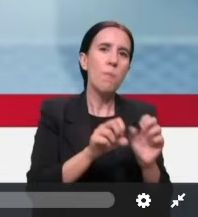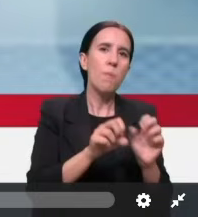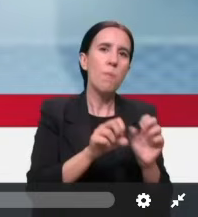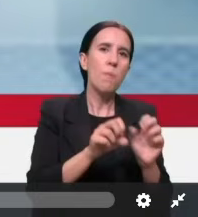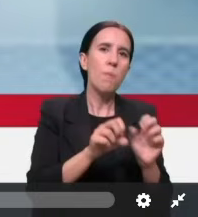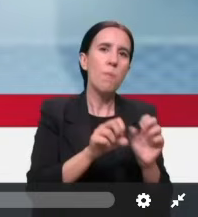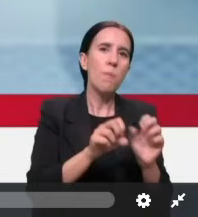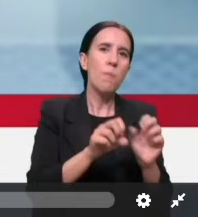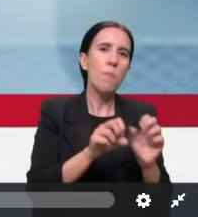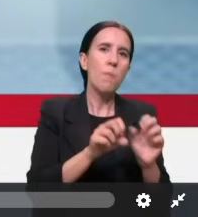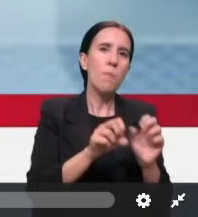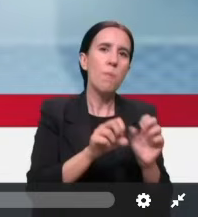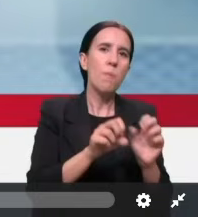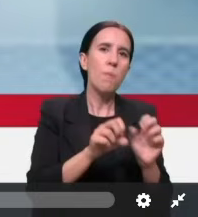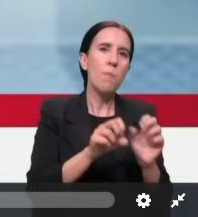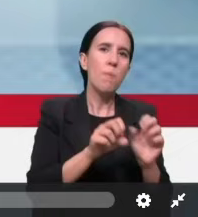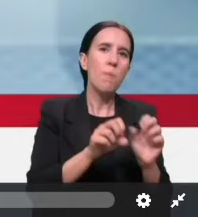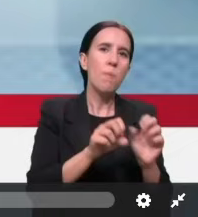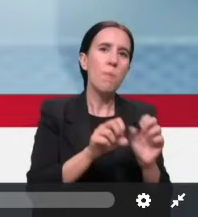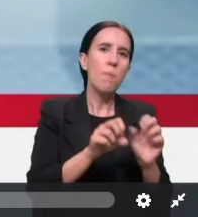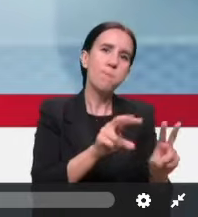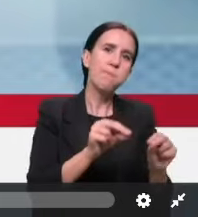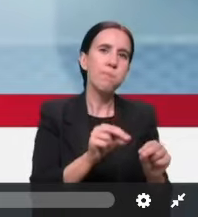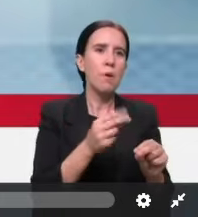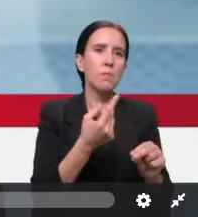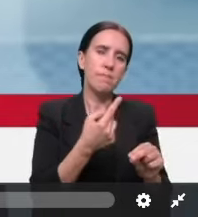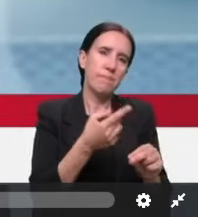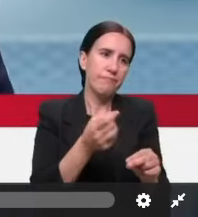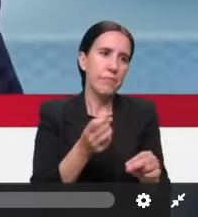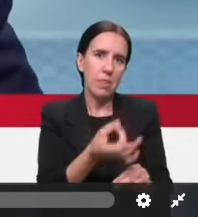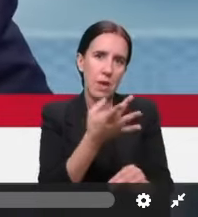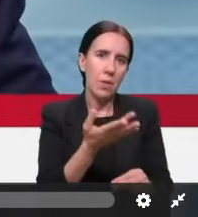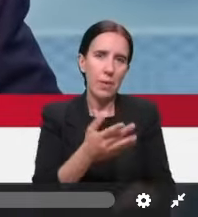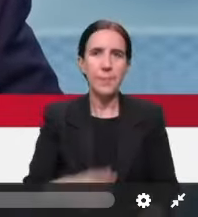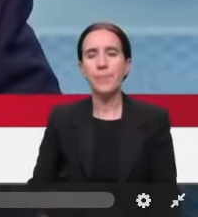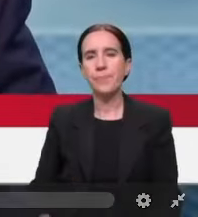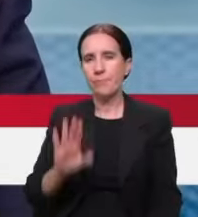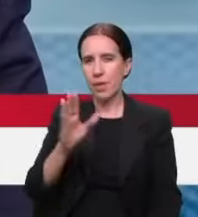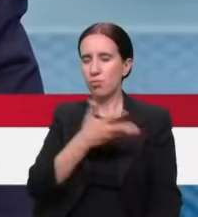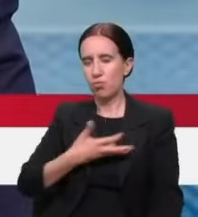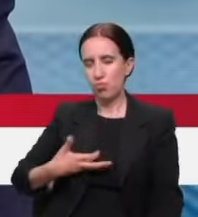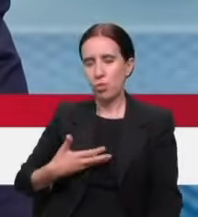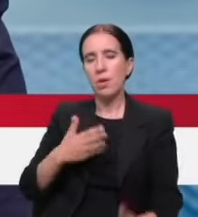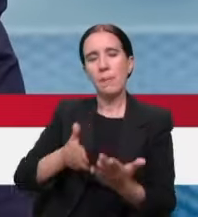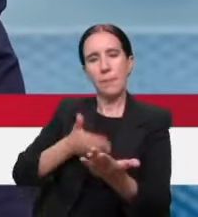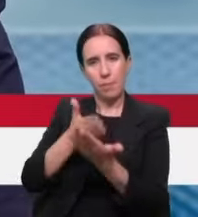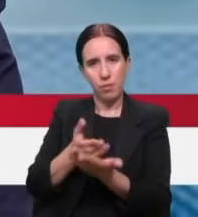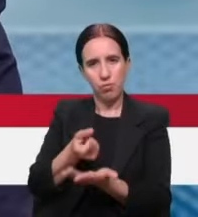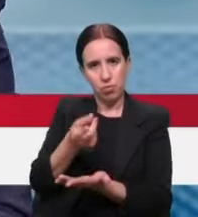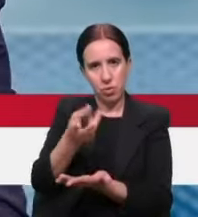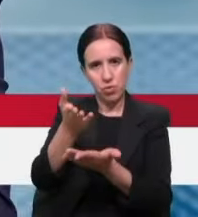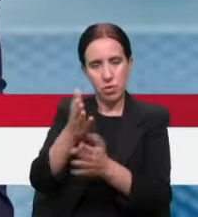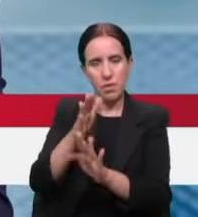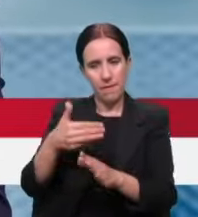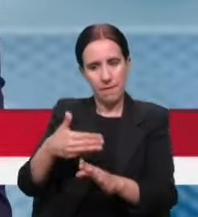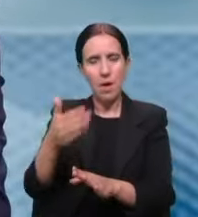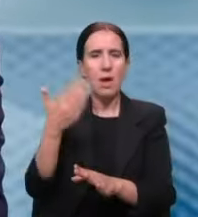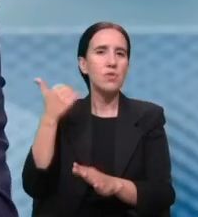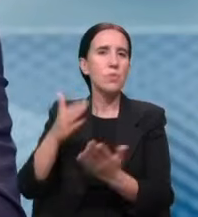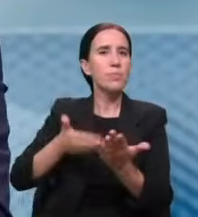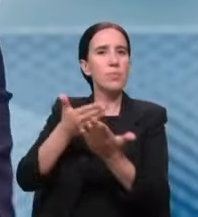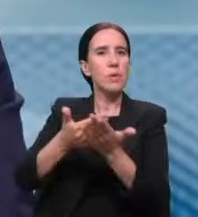enclave de Ponte Salazar. E, portanto, vamos reagir. Dizia há pouco, enunciava há pouco as suas propostas principais,